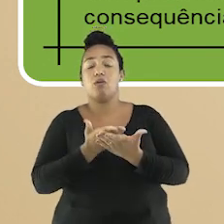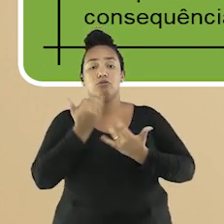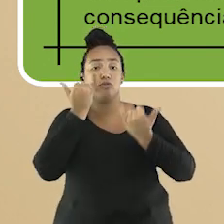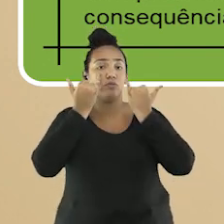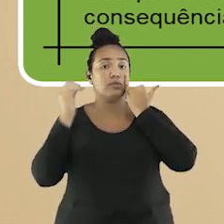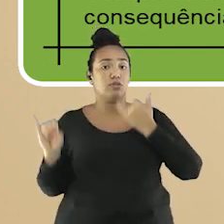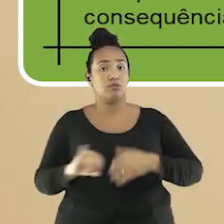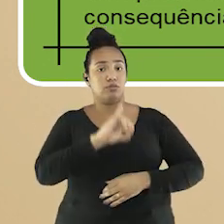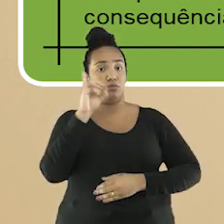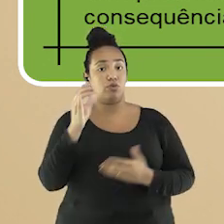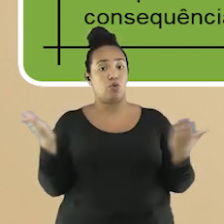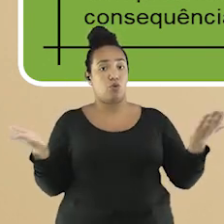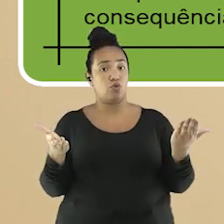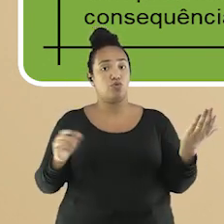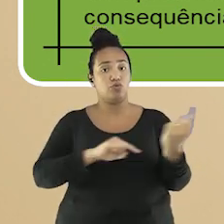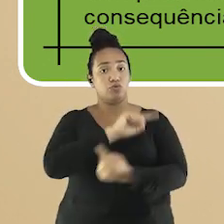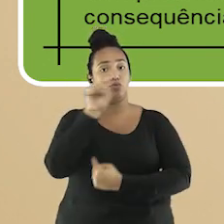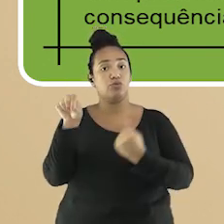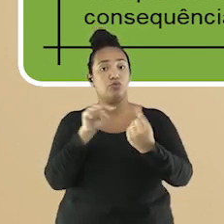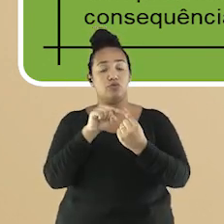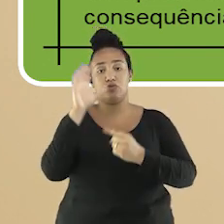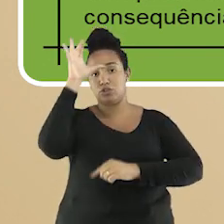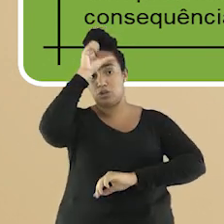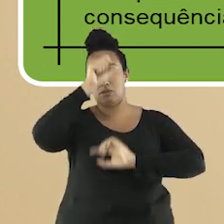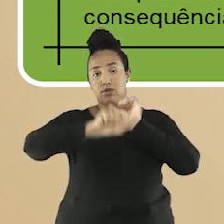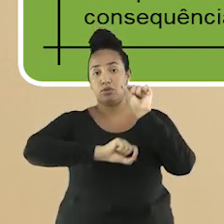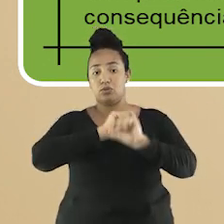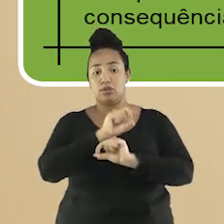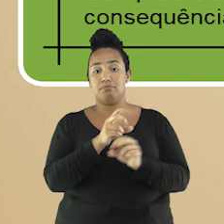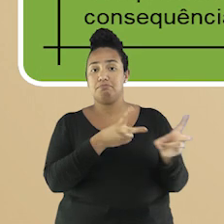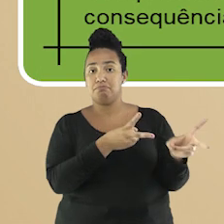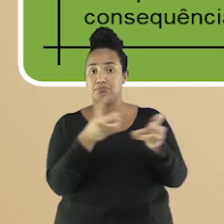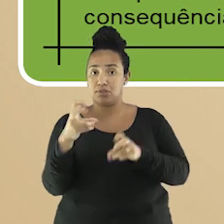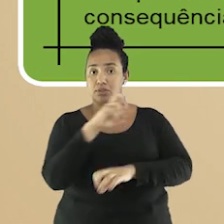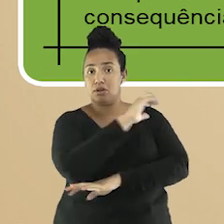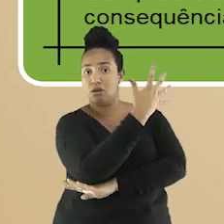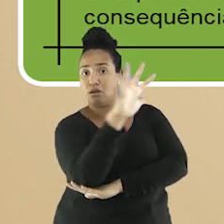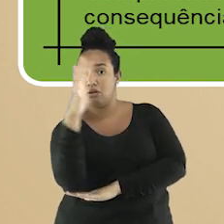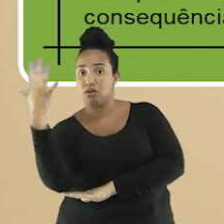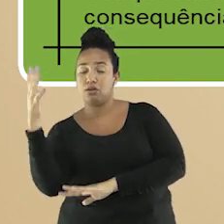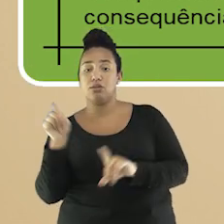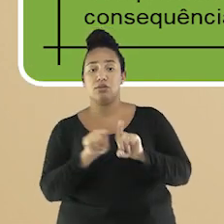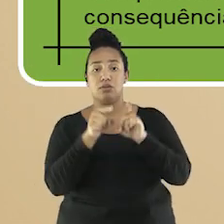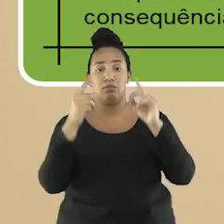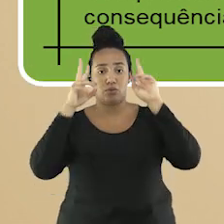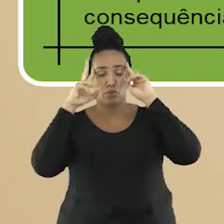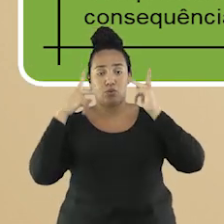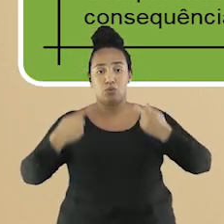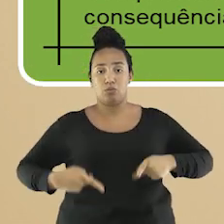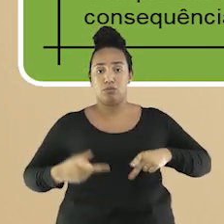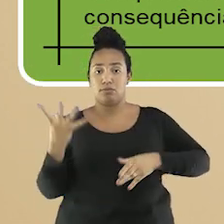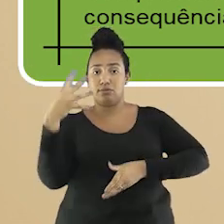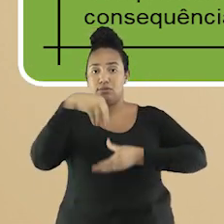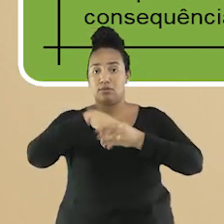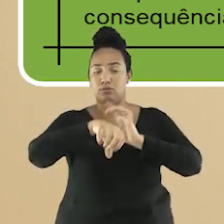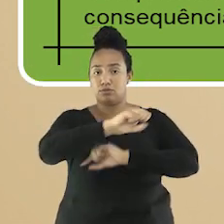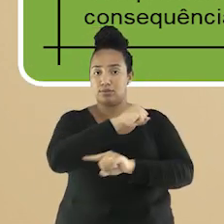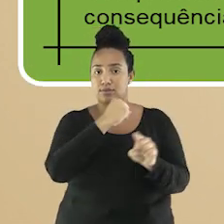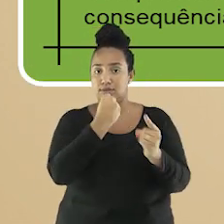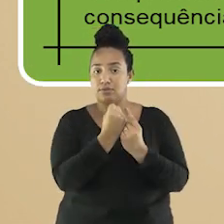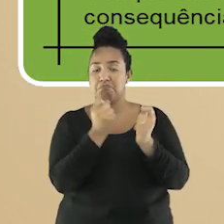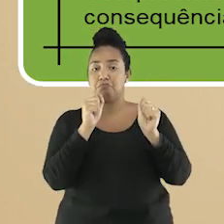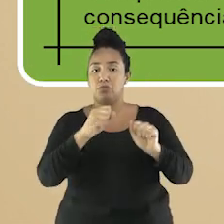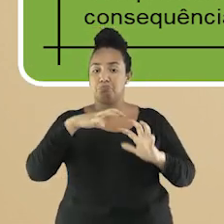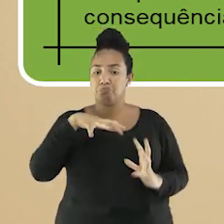informações. O objetivo de aprendizagem é compreender a natureza como um todo dinâmico e o ser humano, em sociedade, como agente de transformações do mundo em